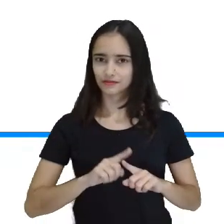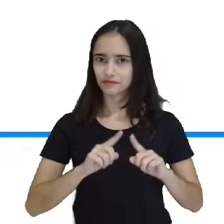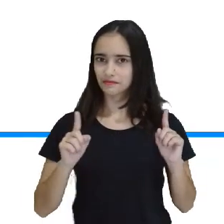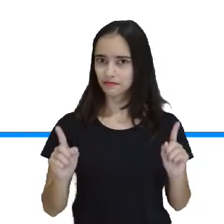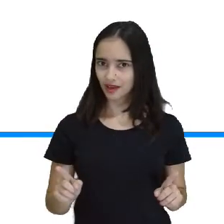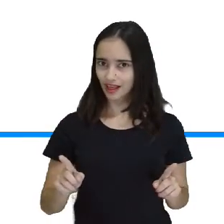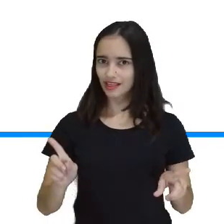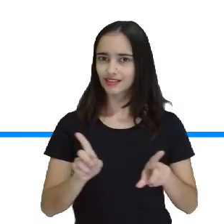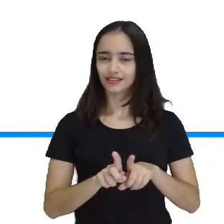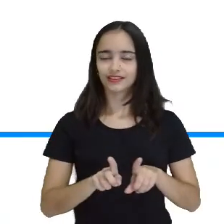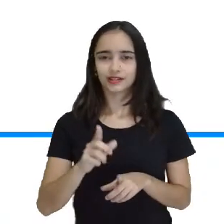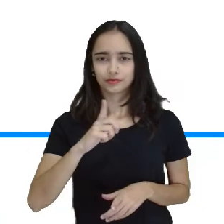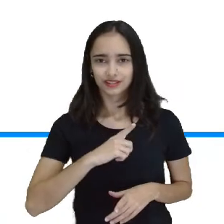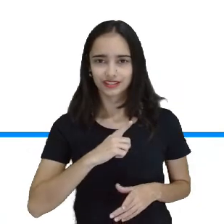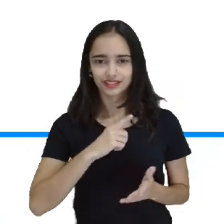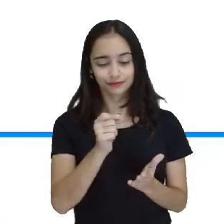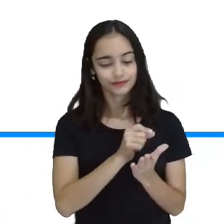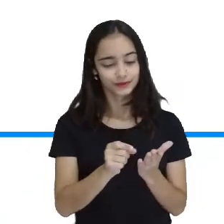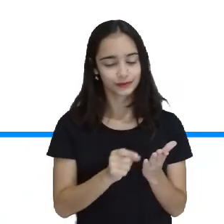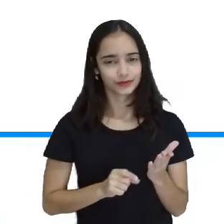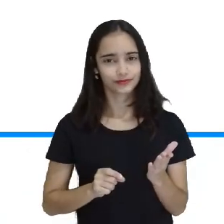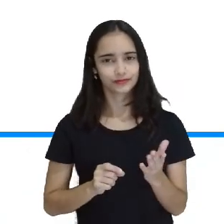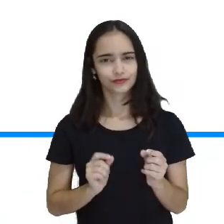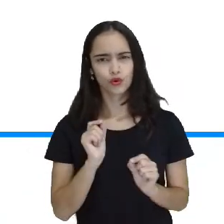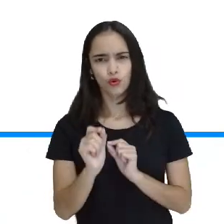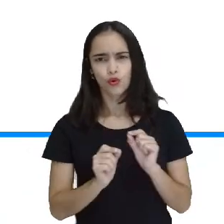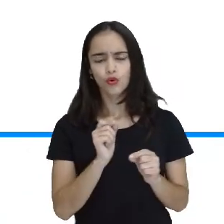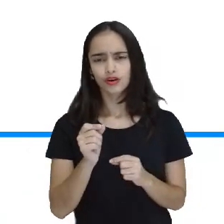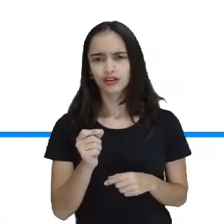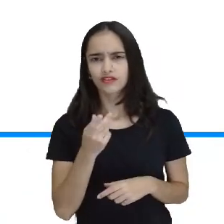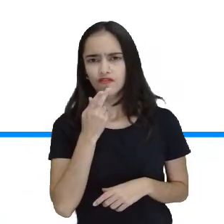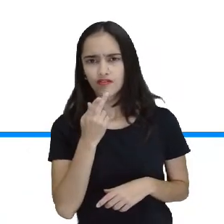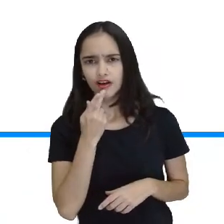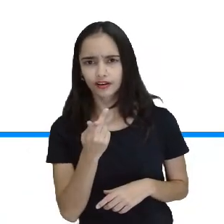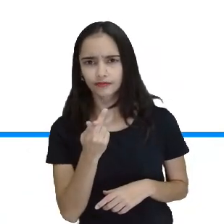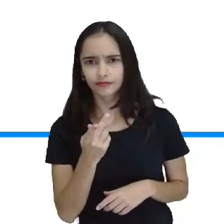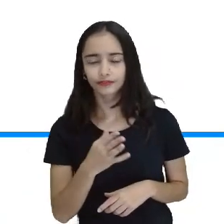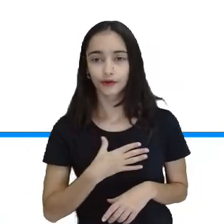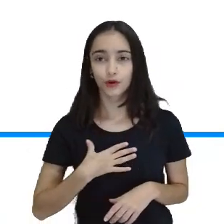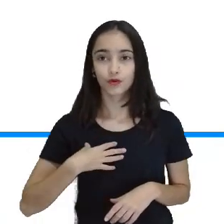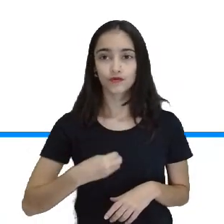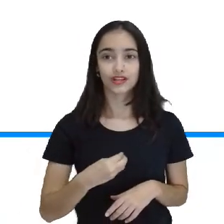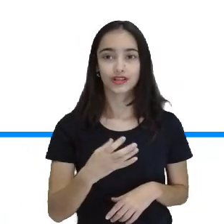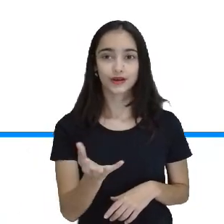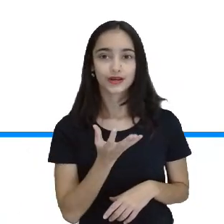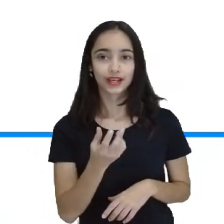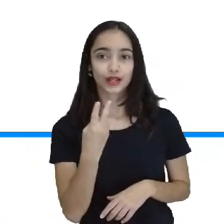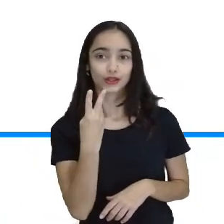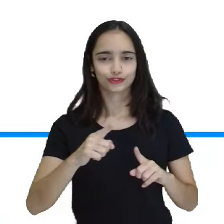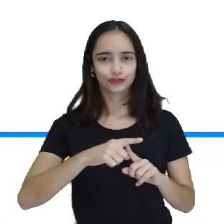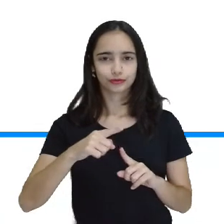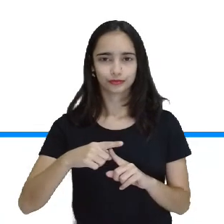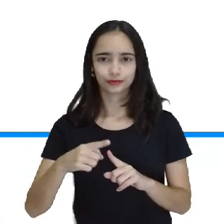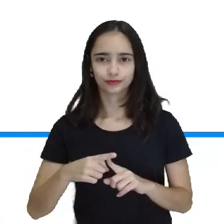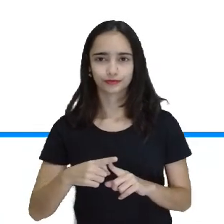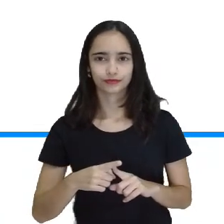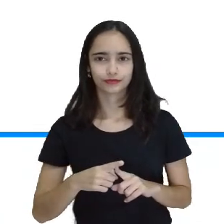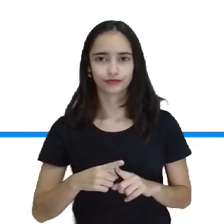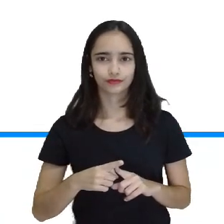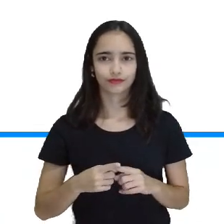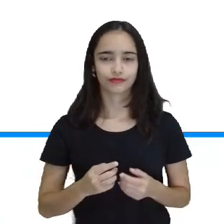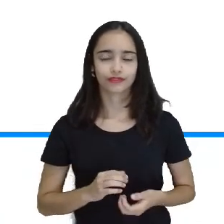objetivo desse cartaz. Por exemplo, se for numa escola e eu fiz esse cartaz para informar sobre algum evento na escola,